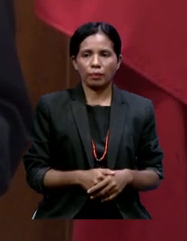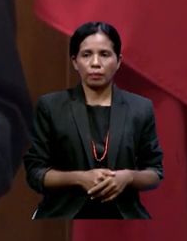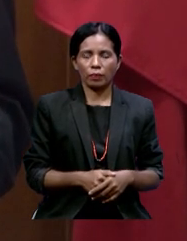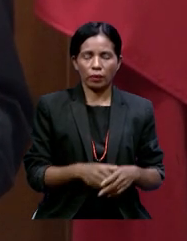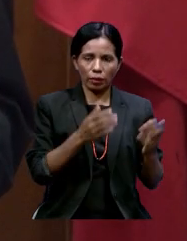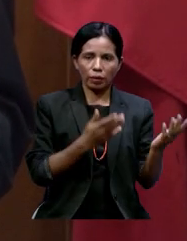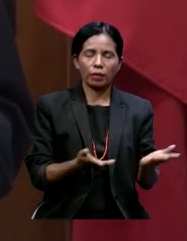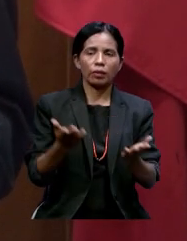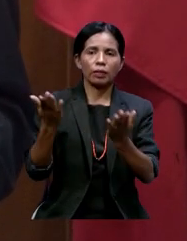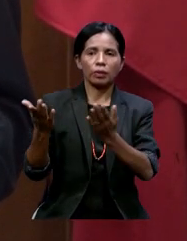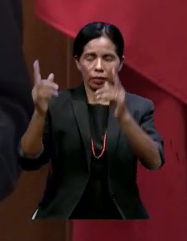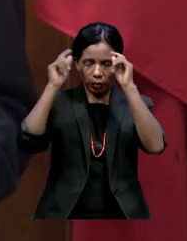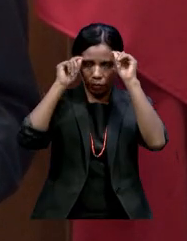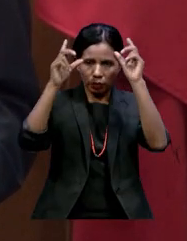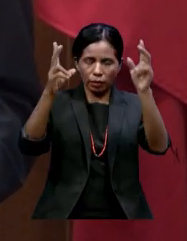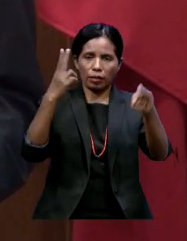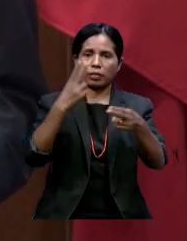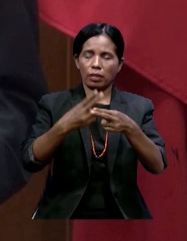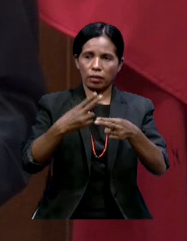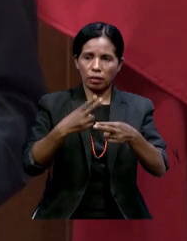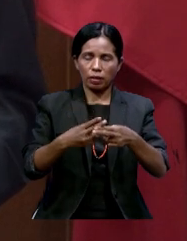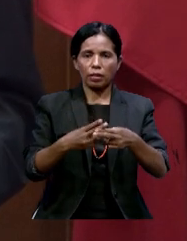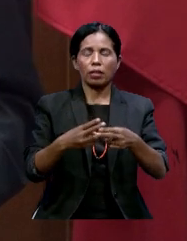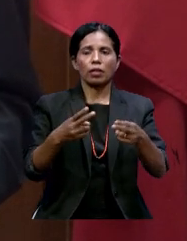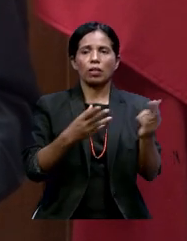lori Timor Leste, lori